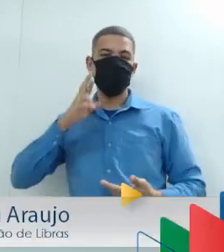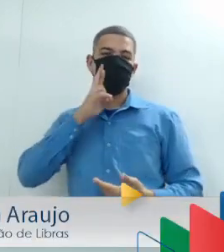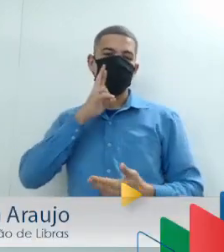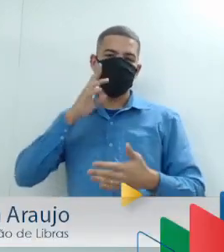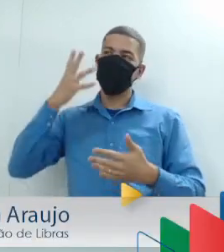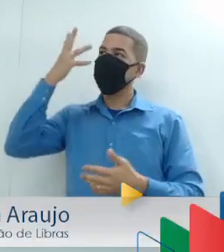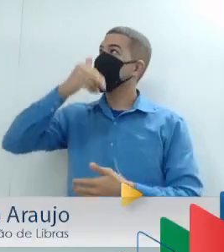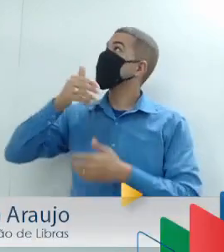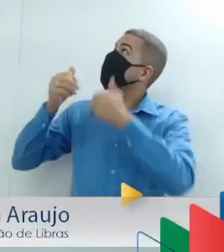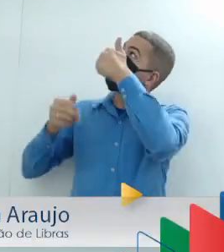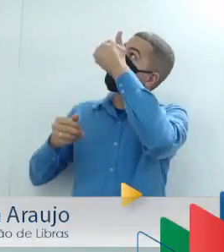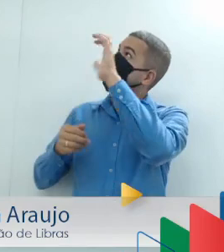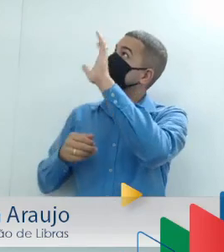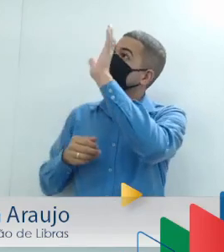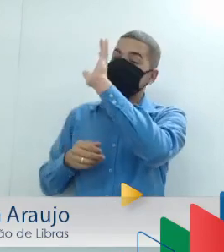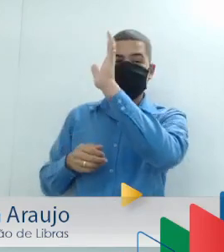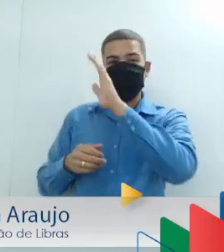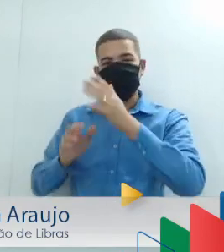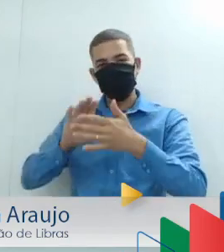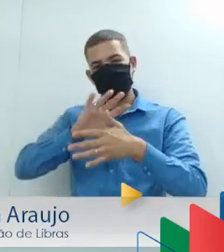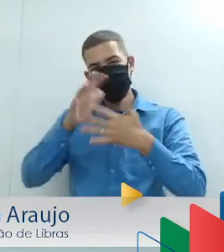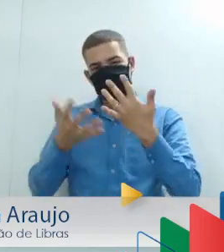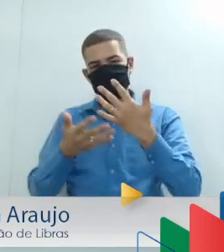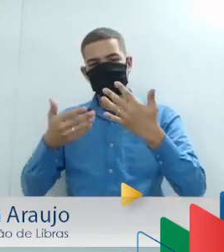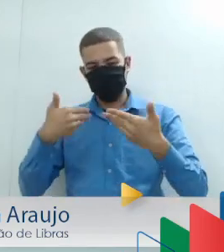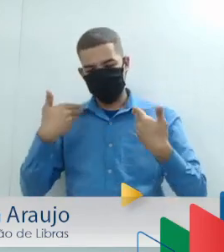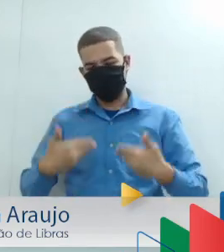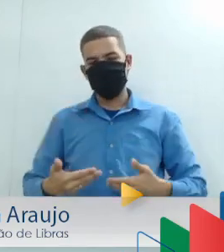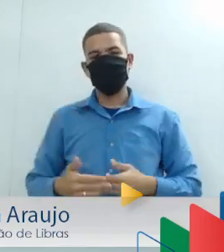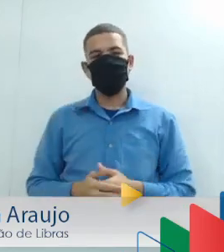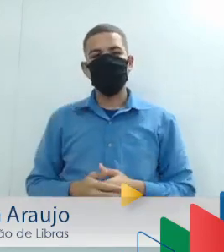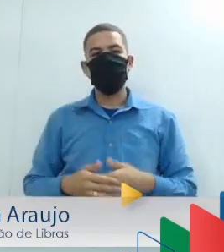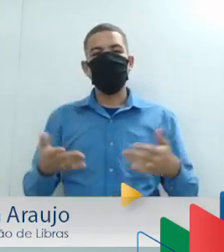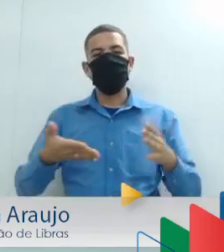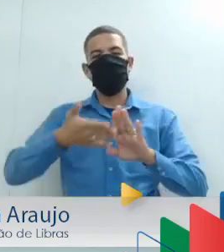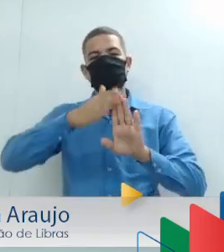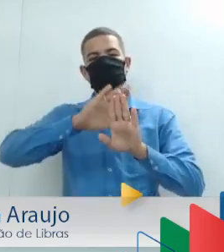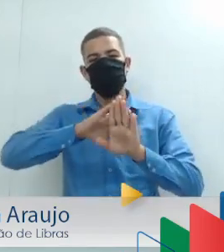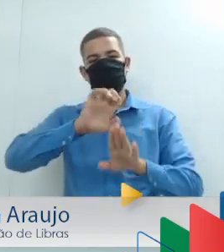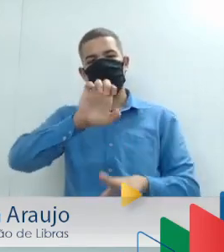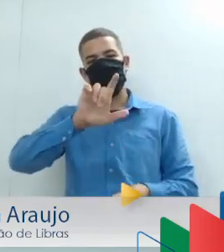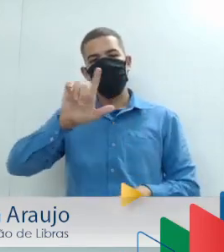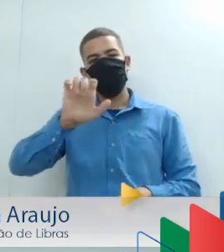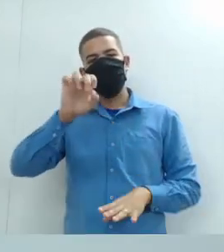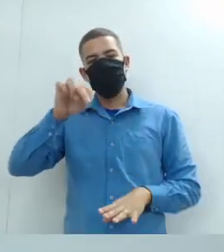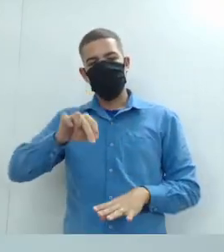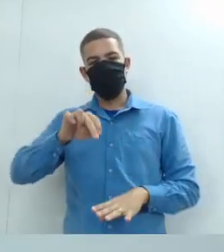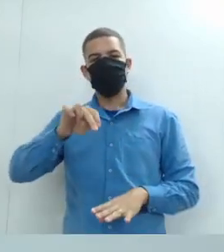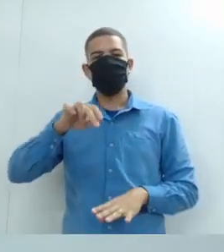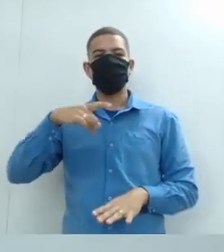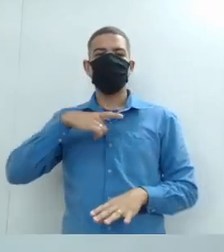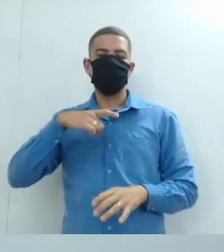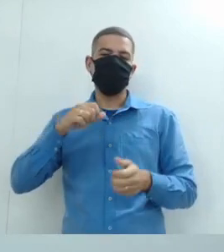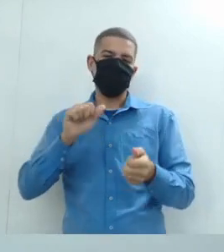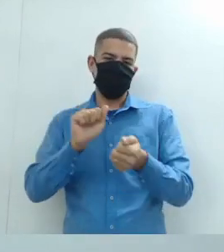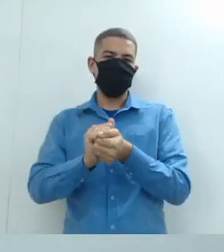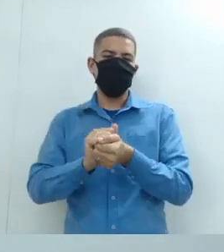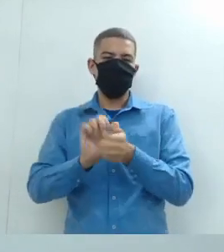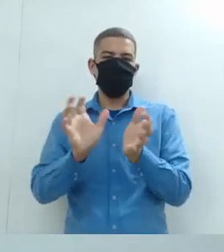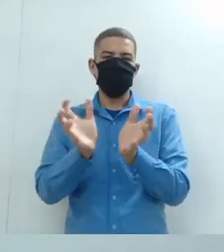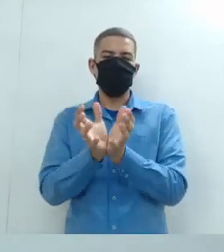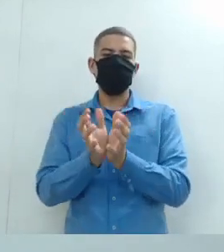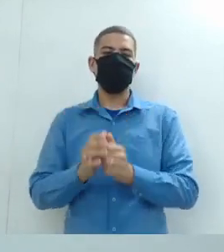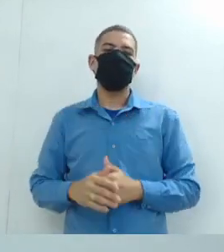o bonitão, dando apoio, beleza? Ellen está dando apoio, a gente, você não está visualizando, mas está conosco, faz parte da nossa equipe, tá